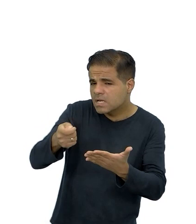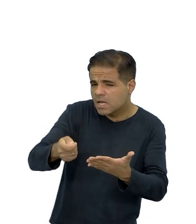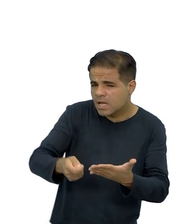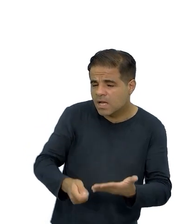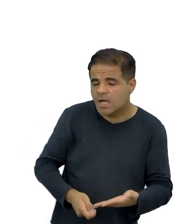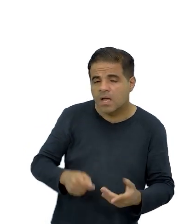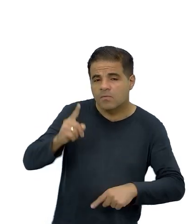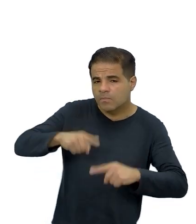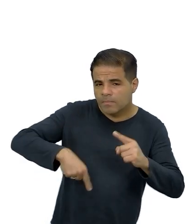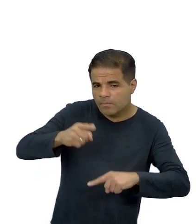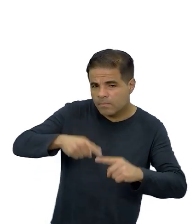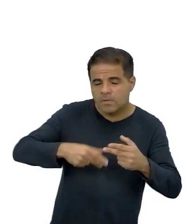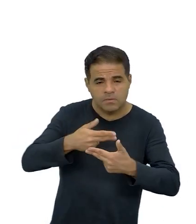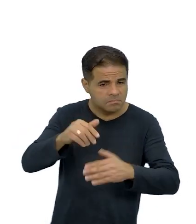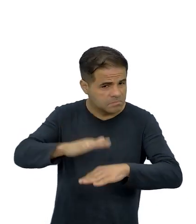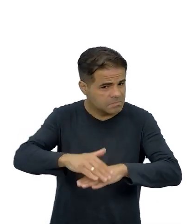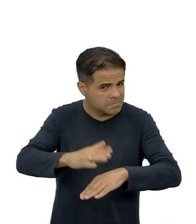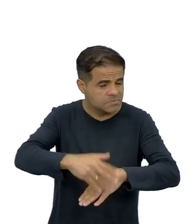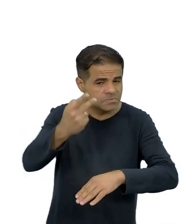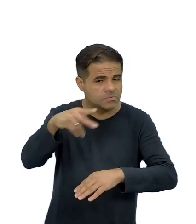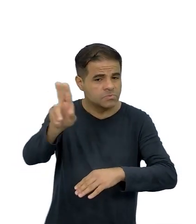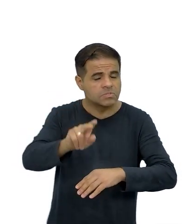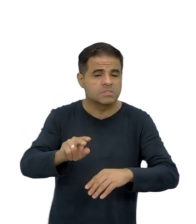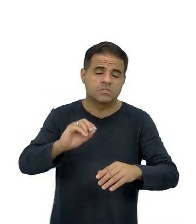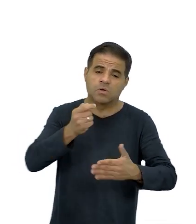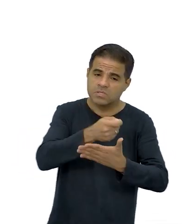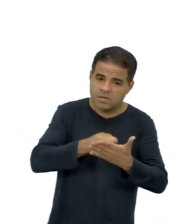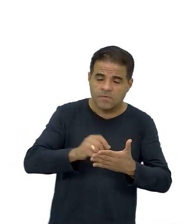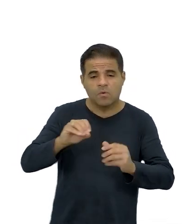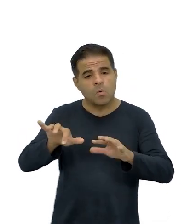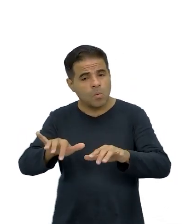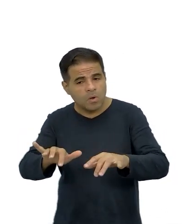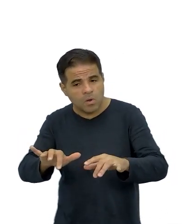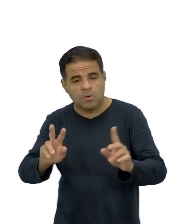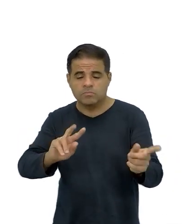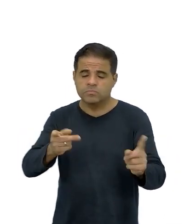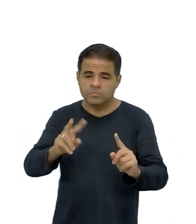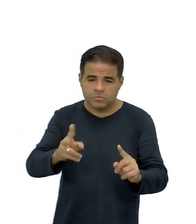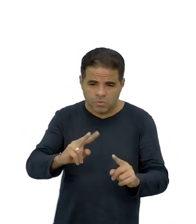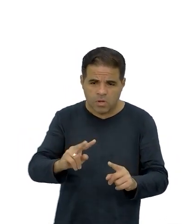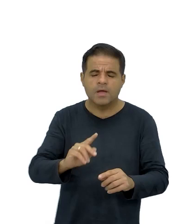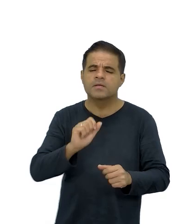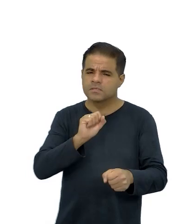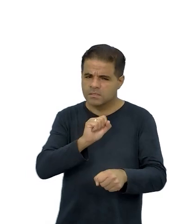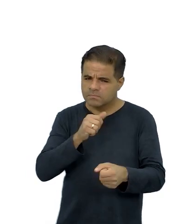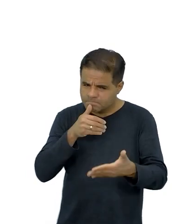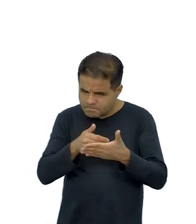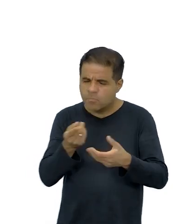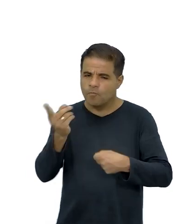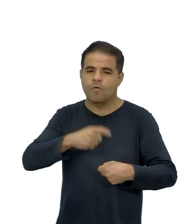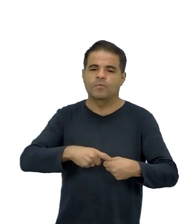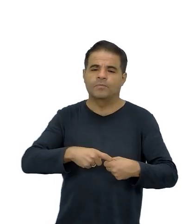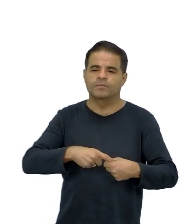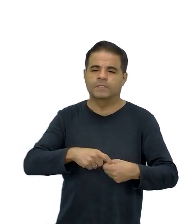aí no material que você utiliza e logo retomamos, tá bem?